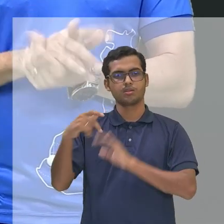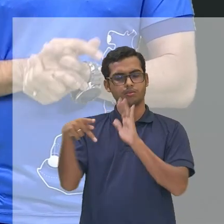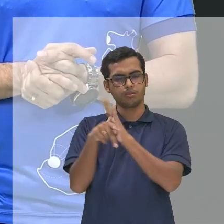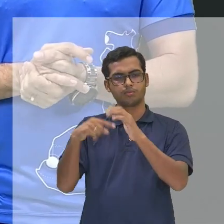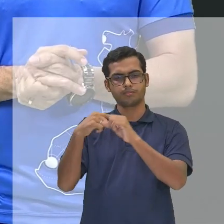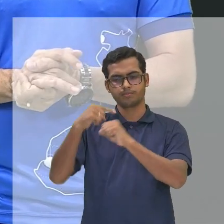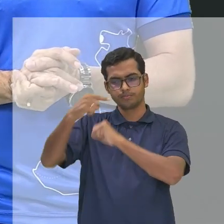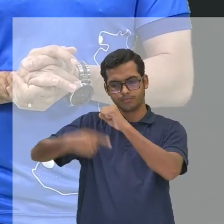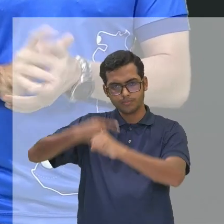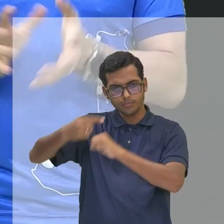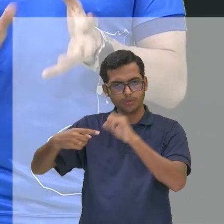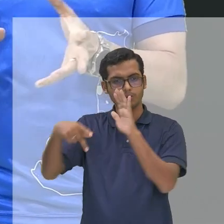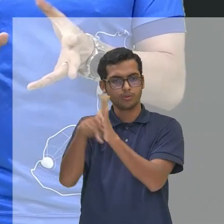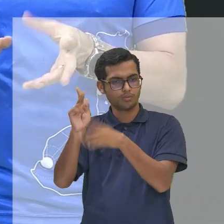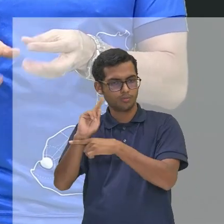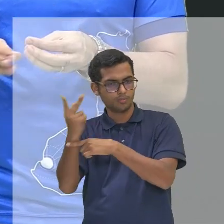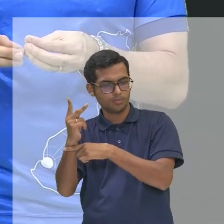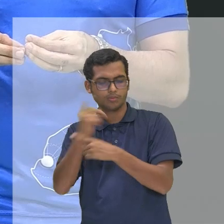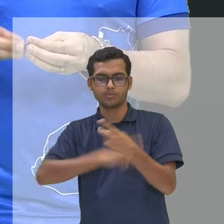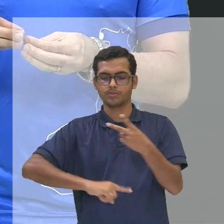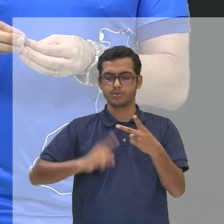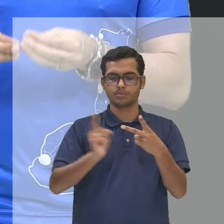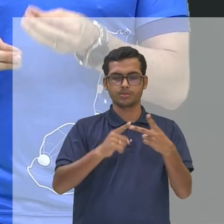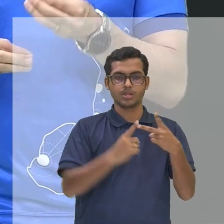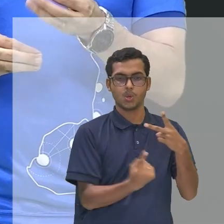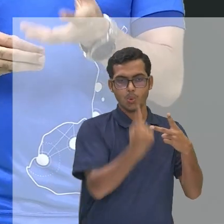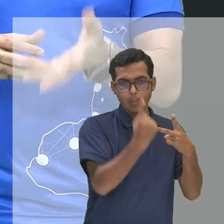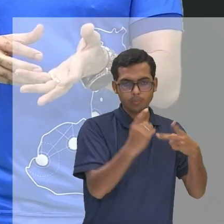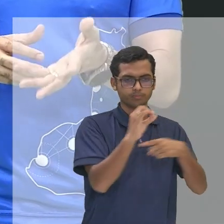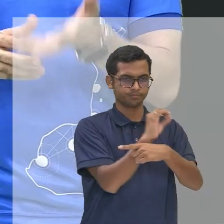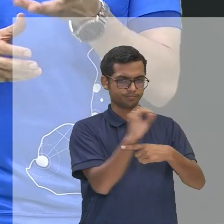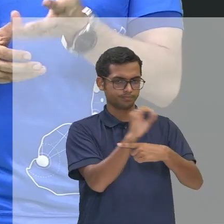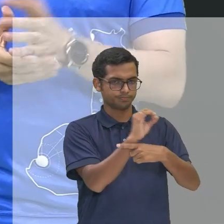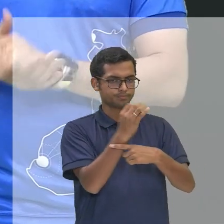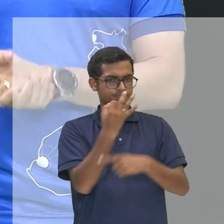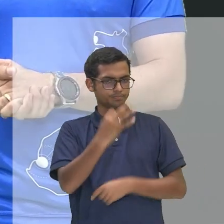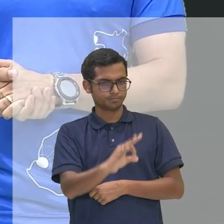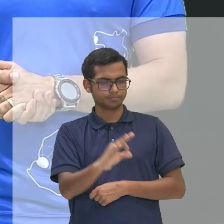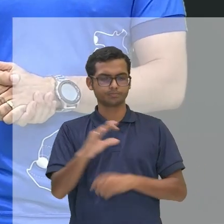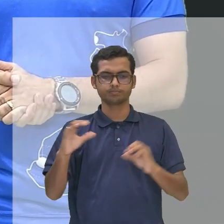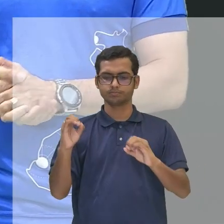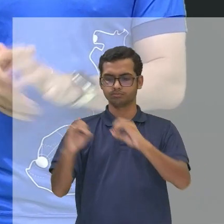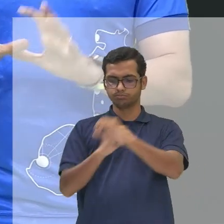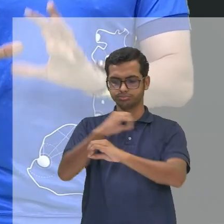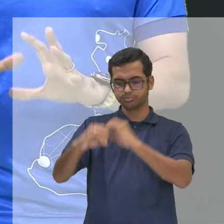para um de oxigênio. Então, essa proporção ela sempre vai ser